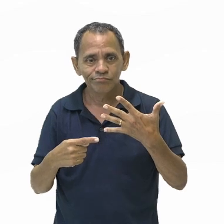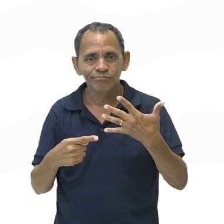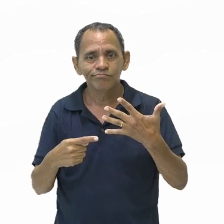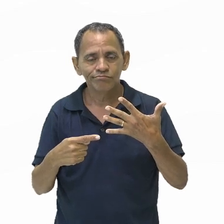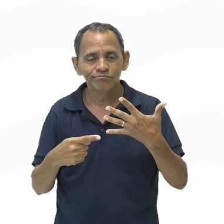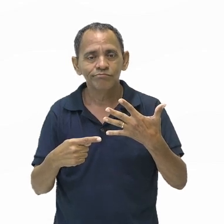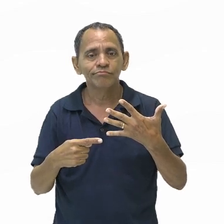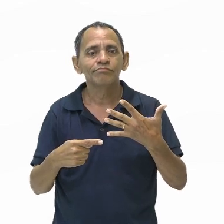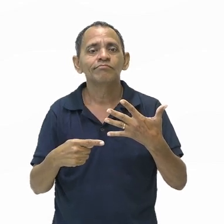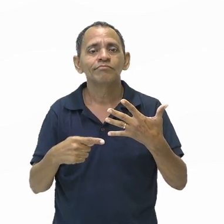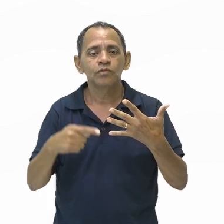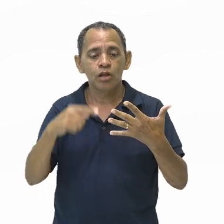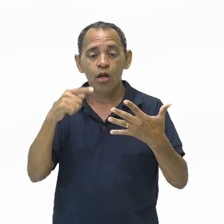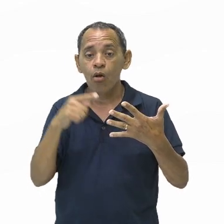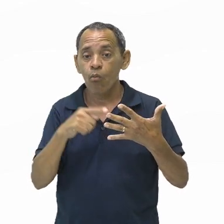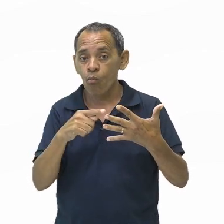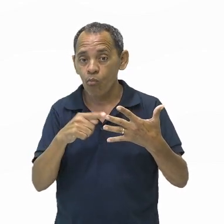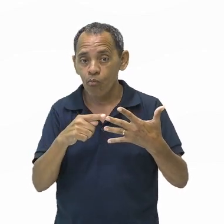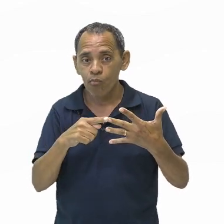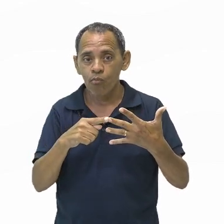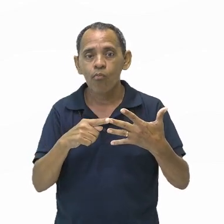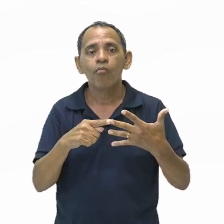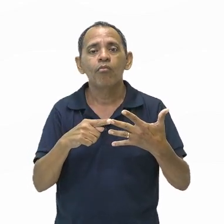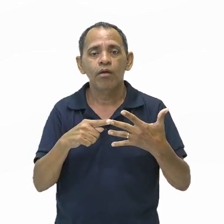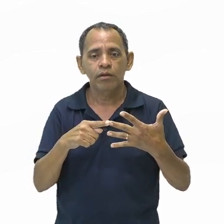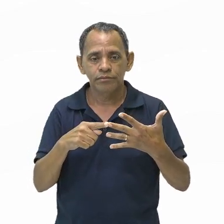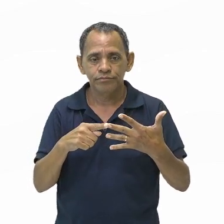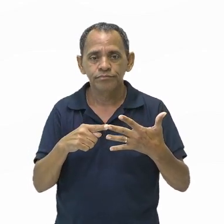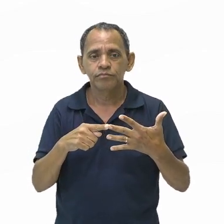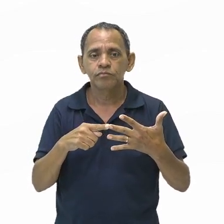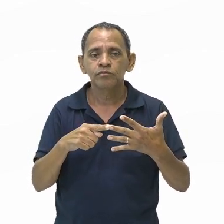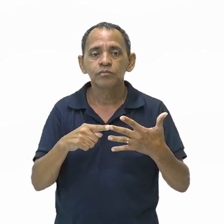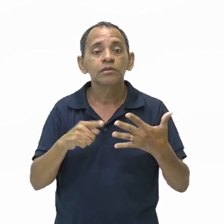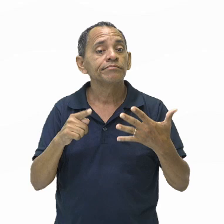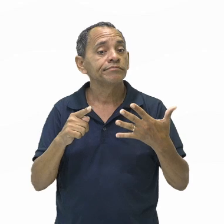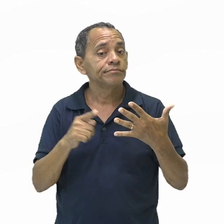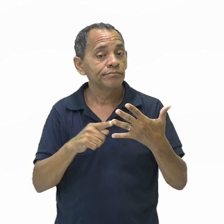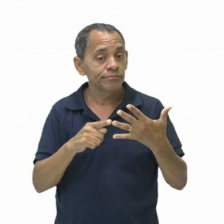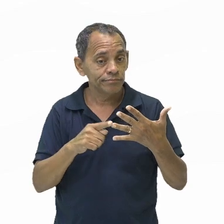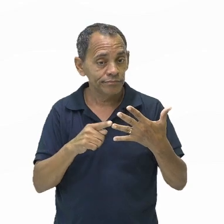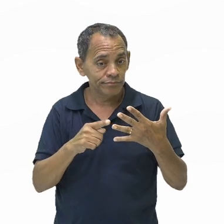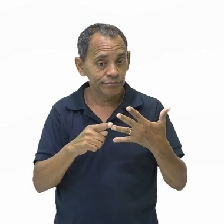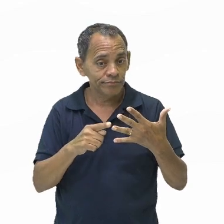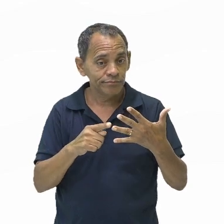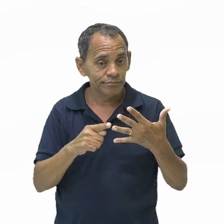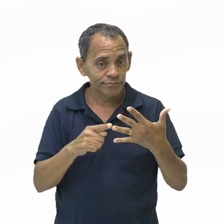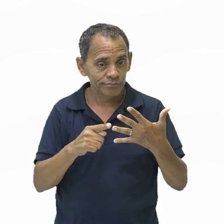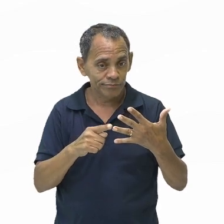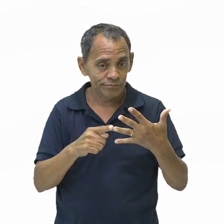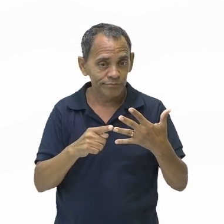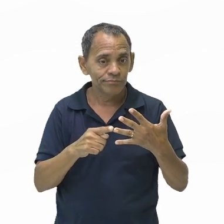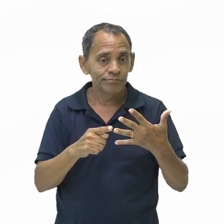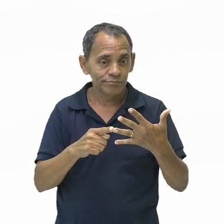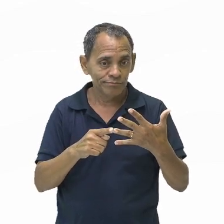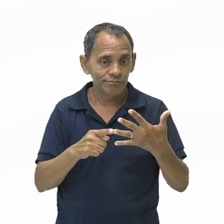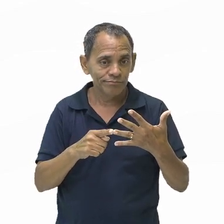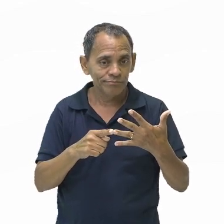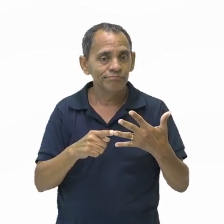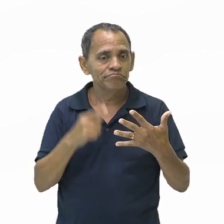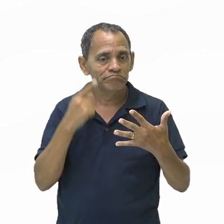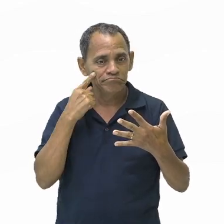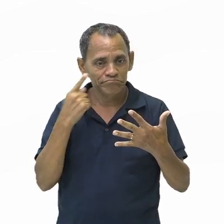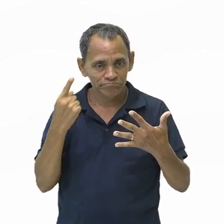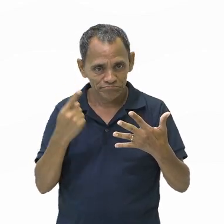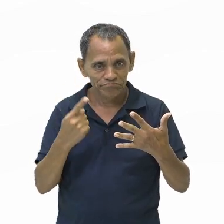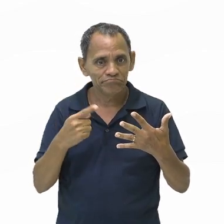Sertões, Lima Barreto, Triste Fim de Poliquaso Quaresma. Nós temos Monteiro Lobato, tá? Às vezes a gente